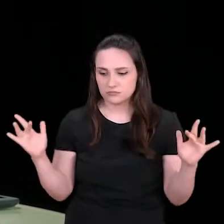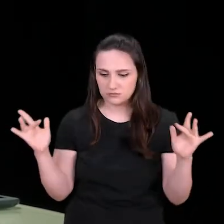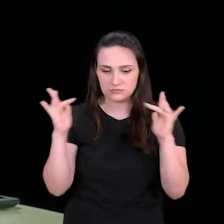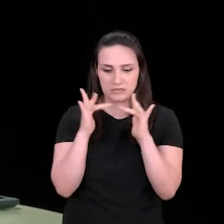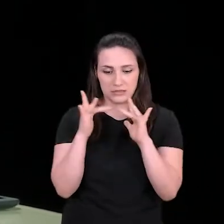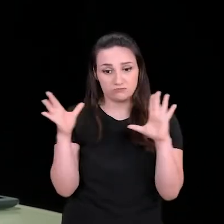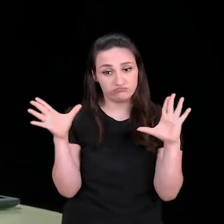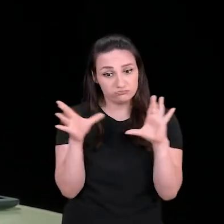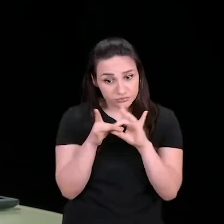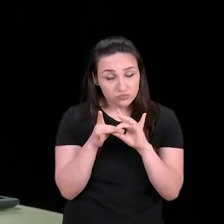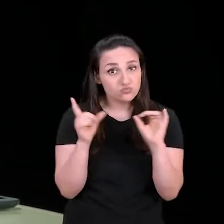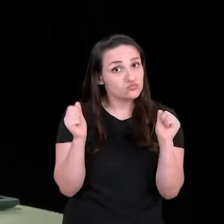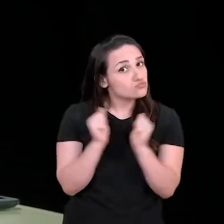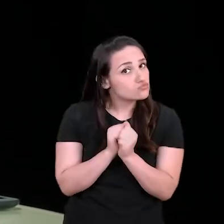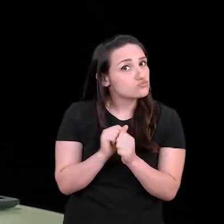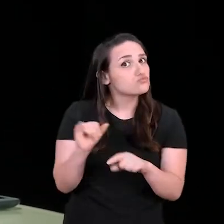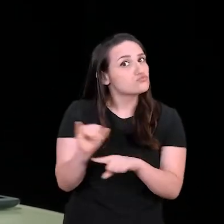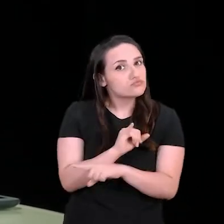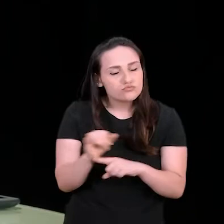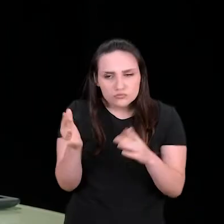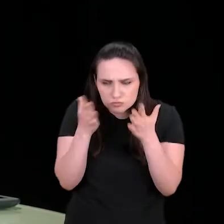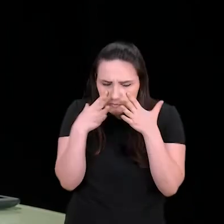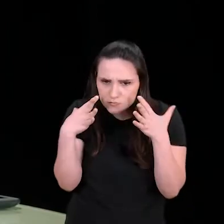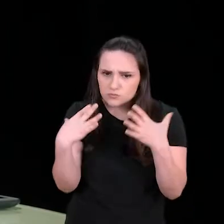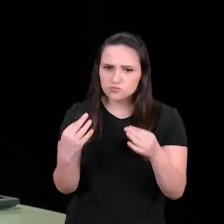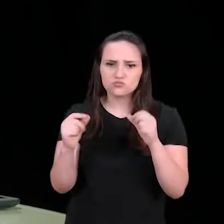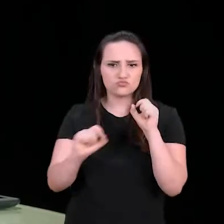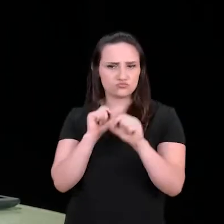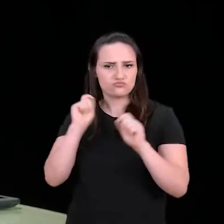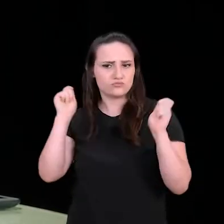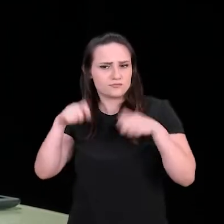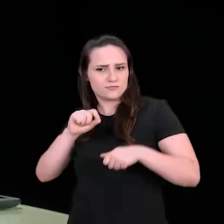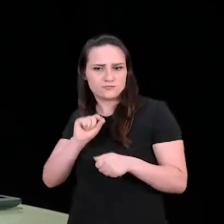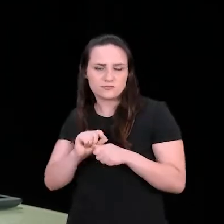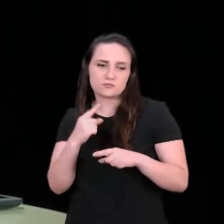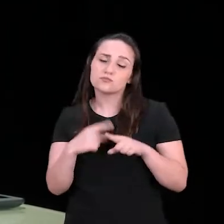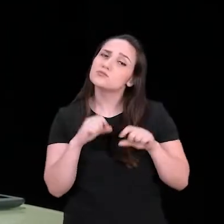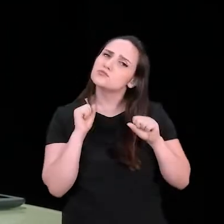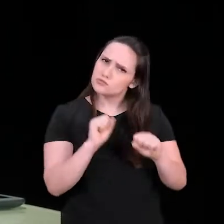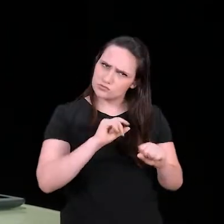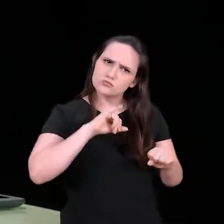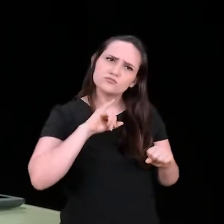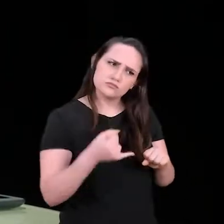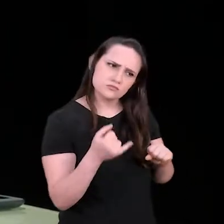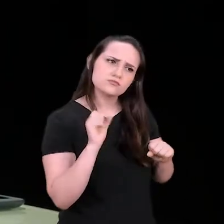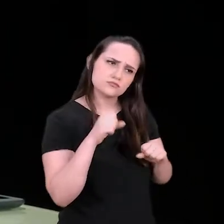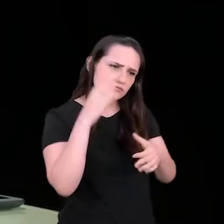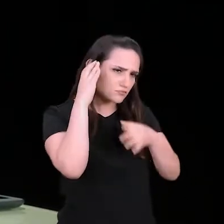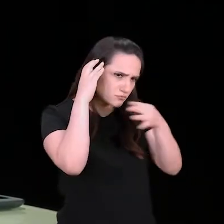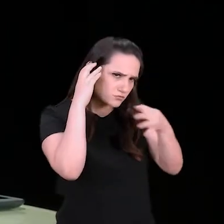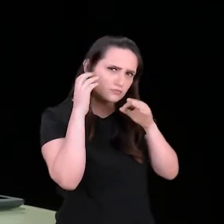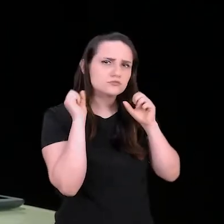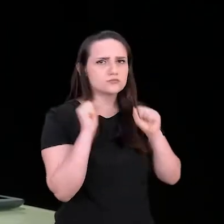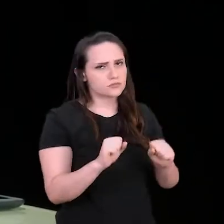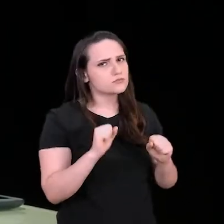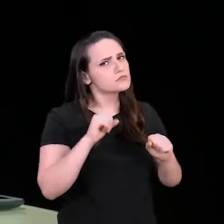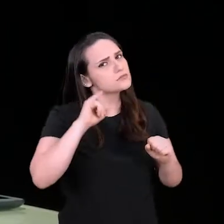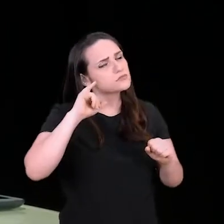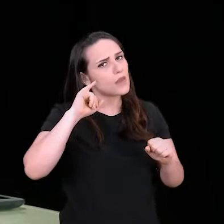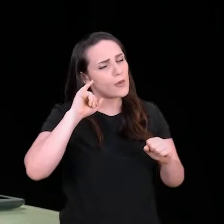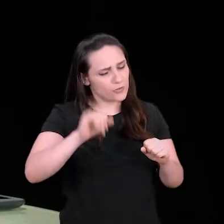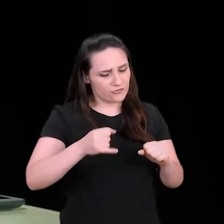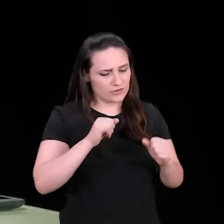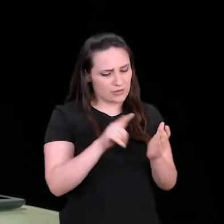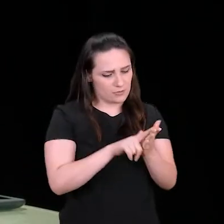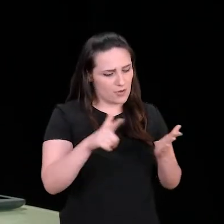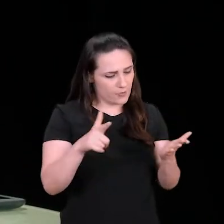conectados com essas possibilidades para que tanto o jornal impresso, quanto o rádio, quanto a